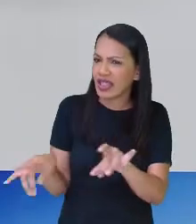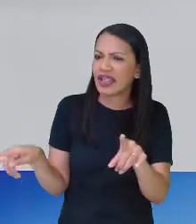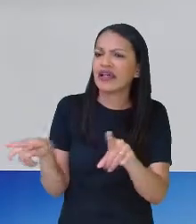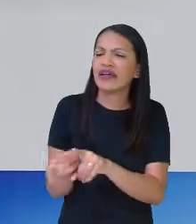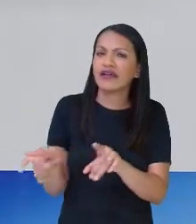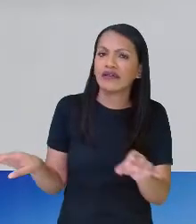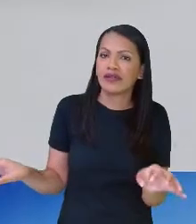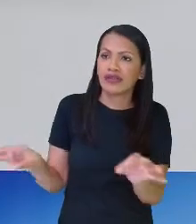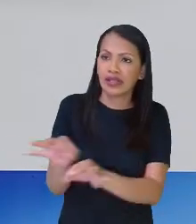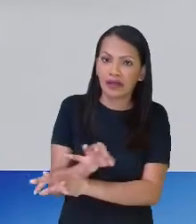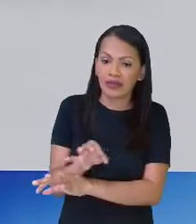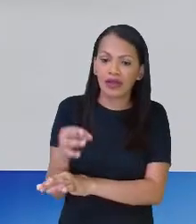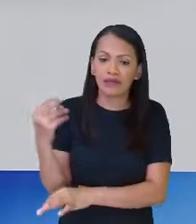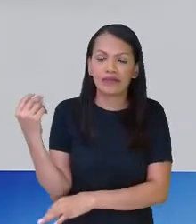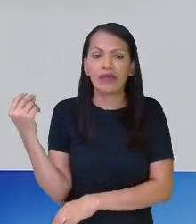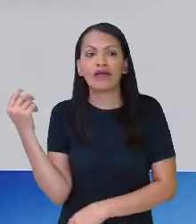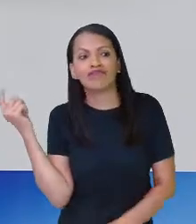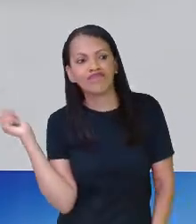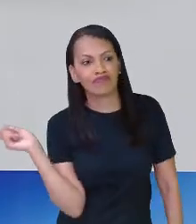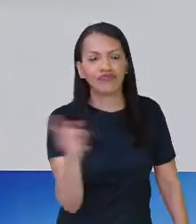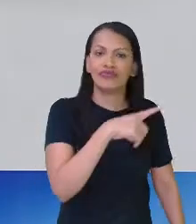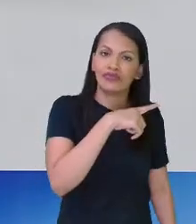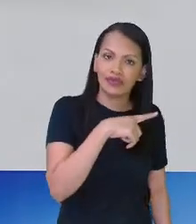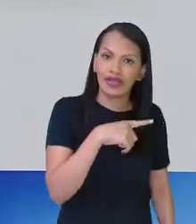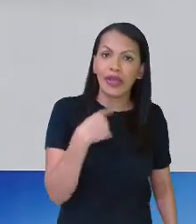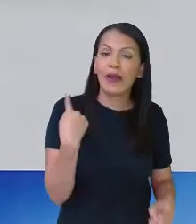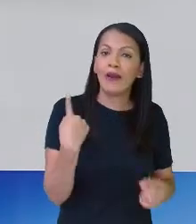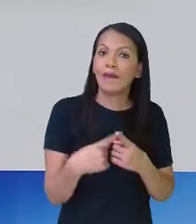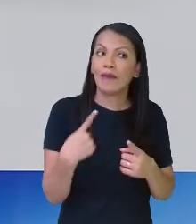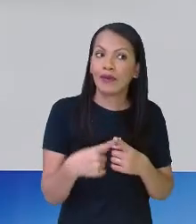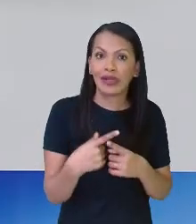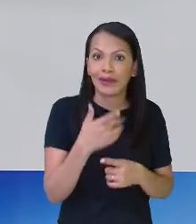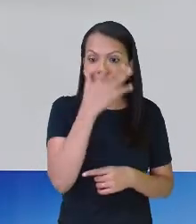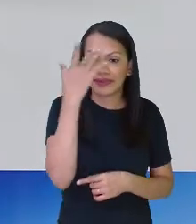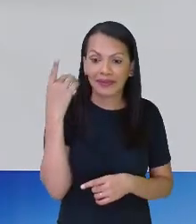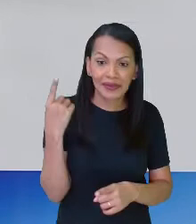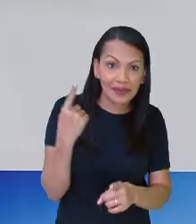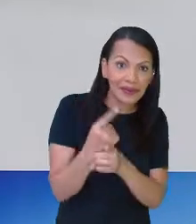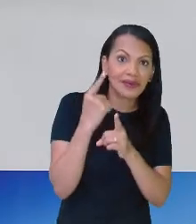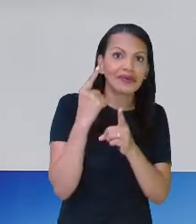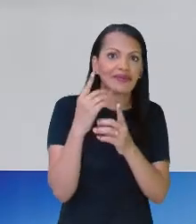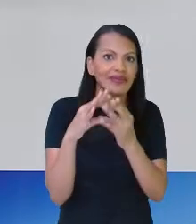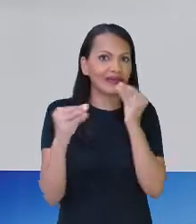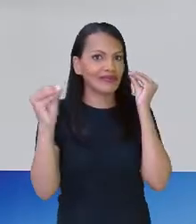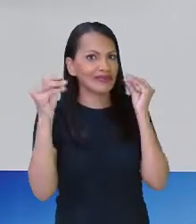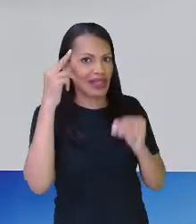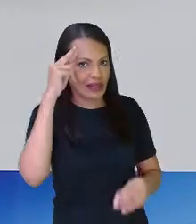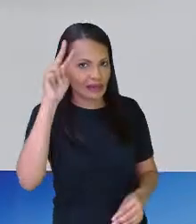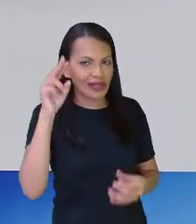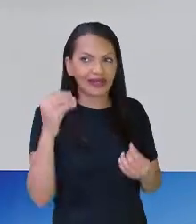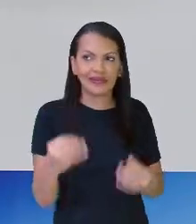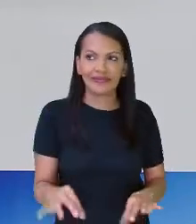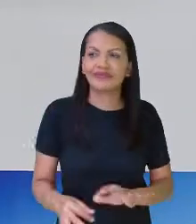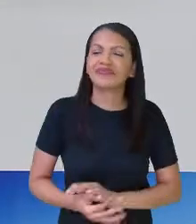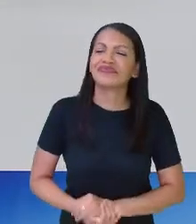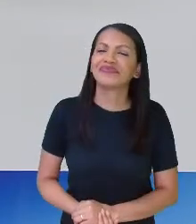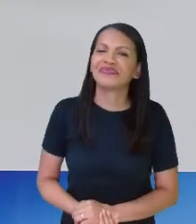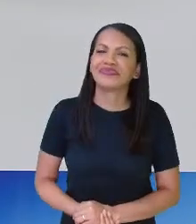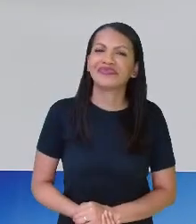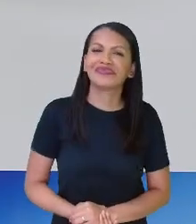quando terminava de vender, pirulitava, né? Porque eles não queriam que ninguém achasse que eles estavam fugidos, estão lembrados. E olha